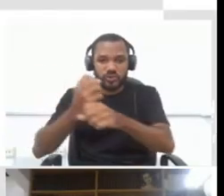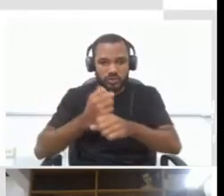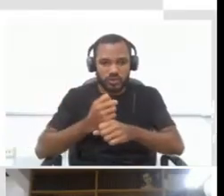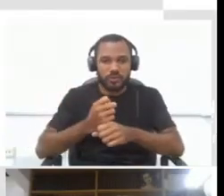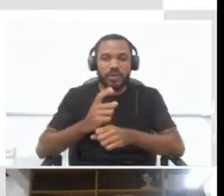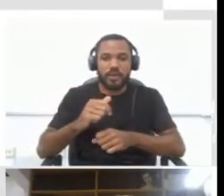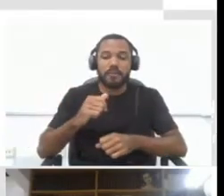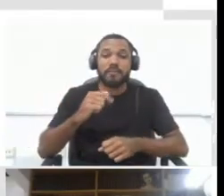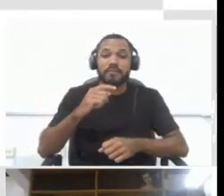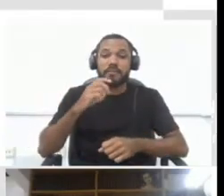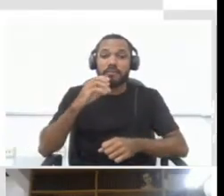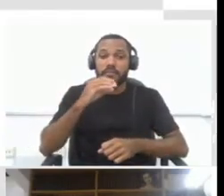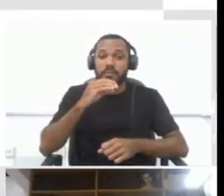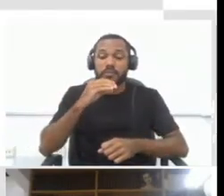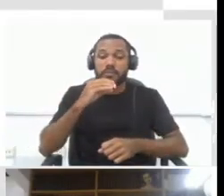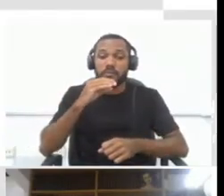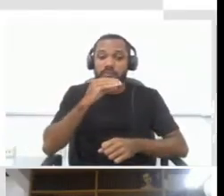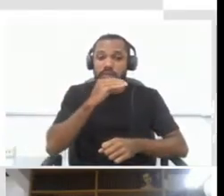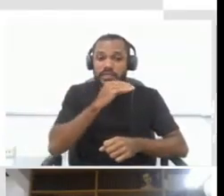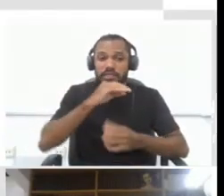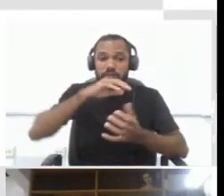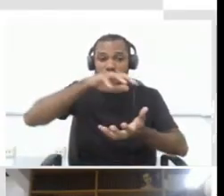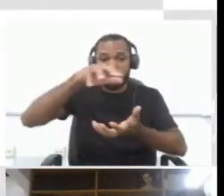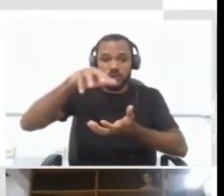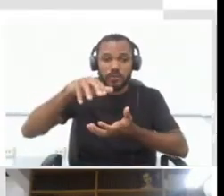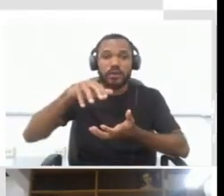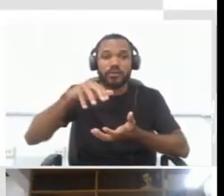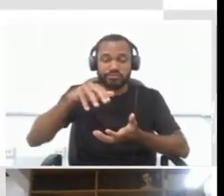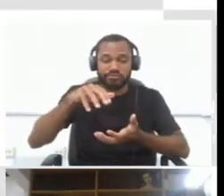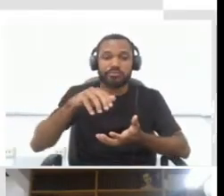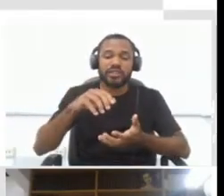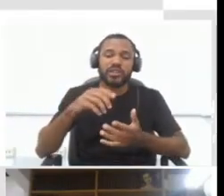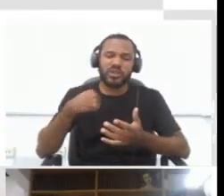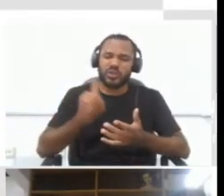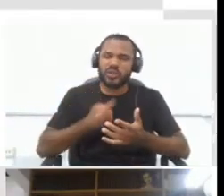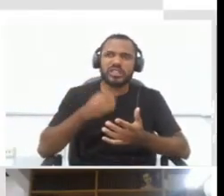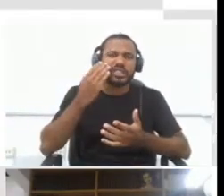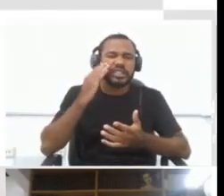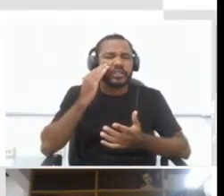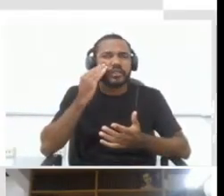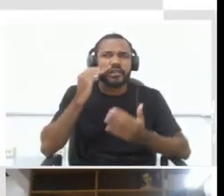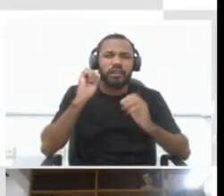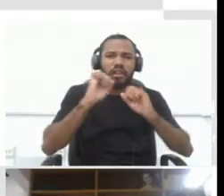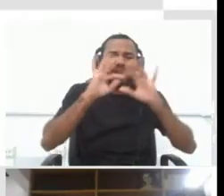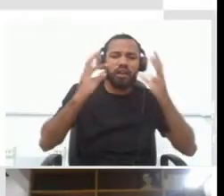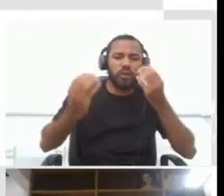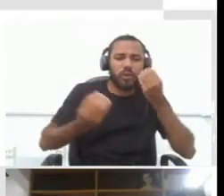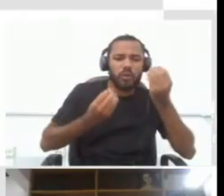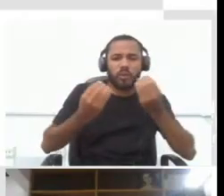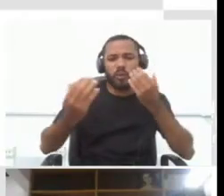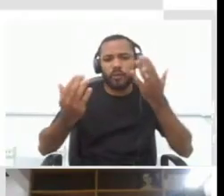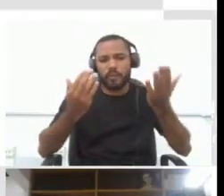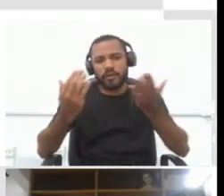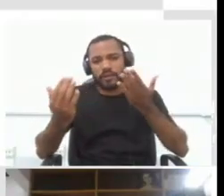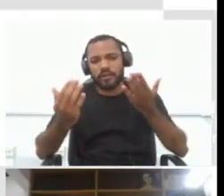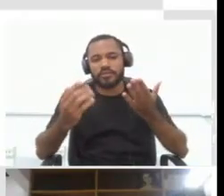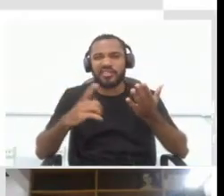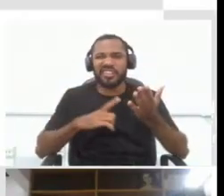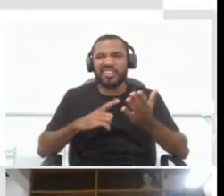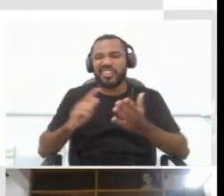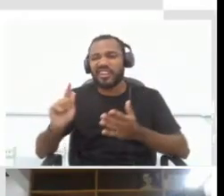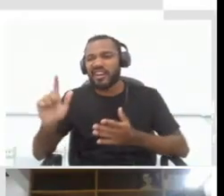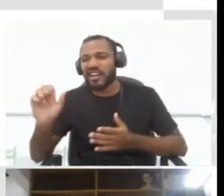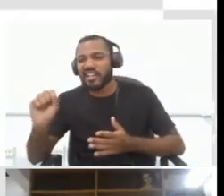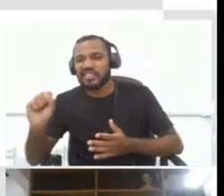aquecimento global do CO2, né? Então, para a gente ter uma ideia, para a gente poder comparar coisas diferentes, né? Comparar um gás com o outro do ponto de vista